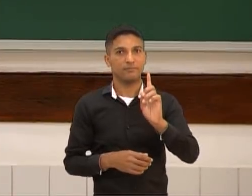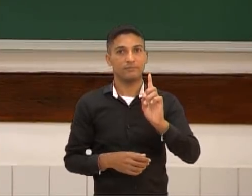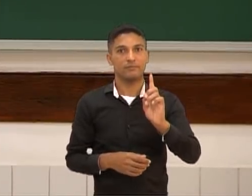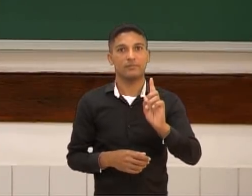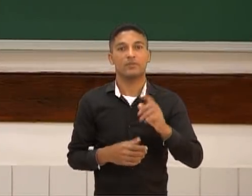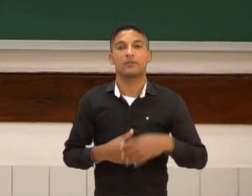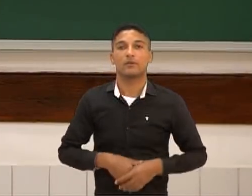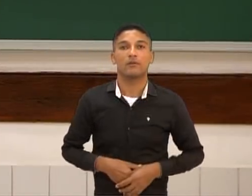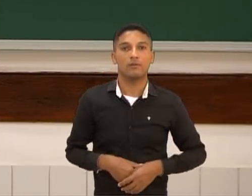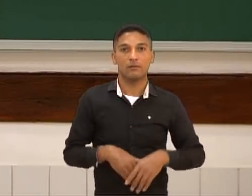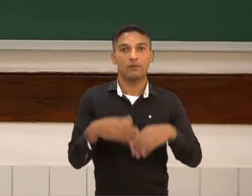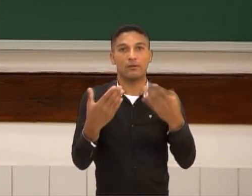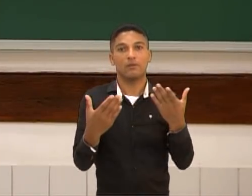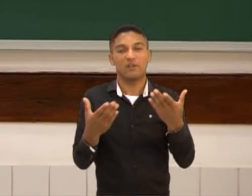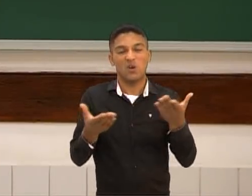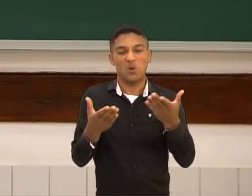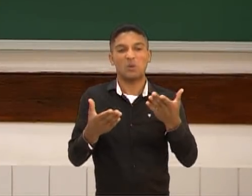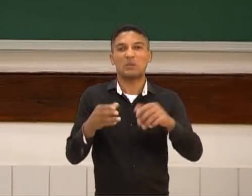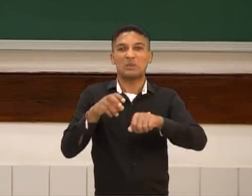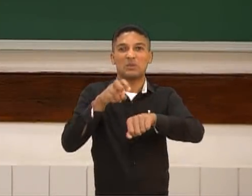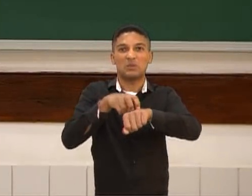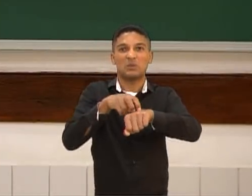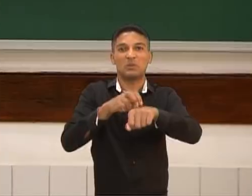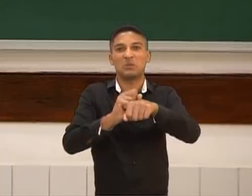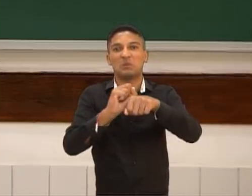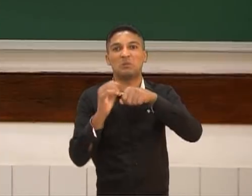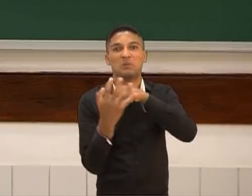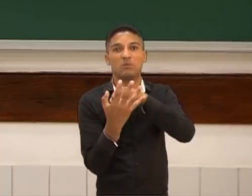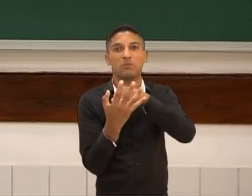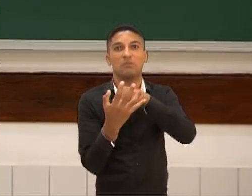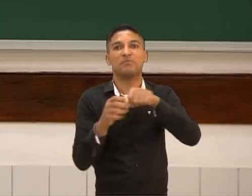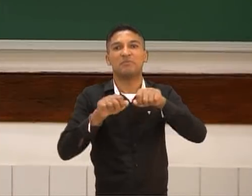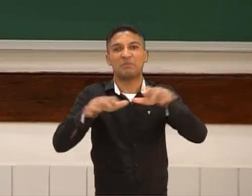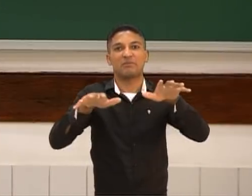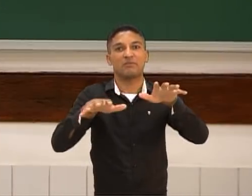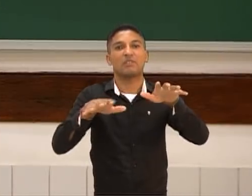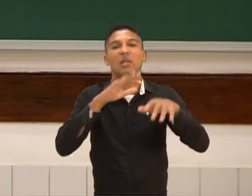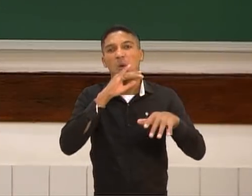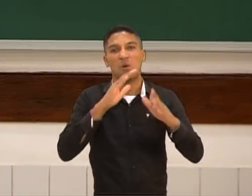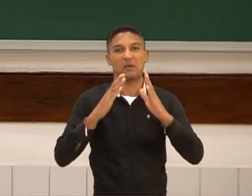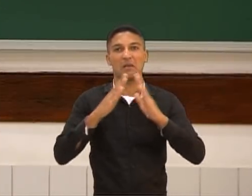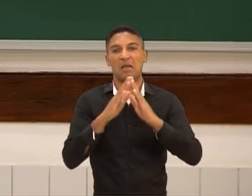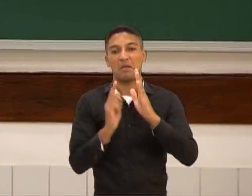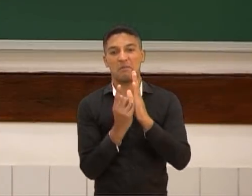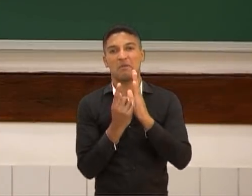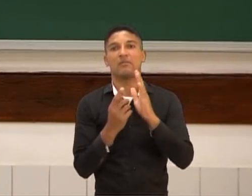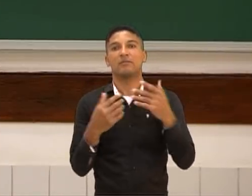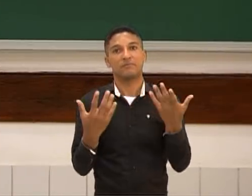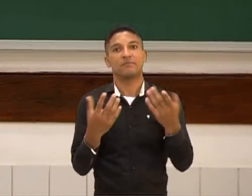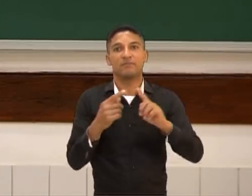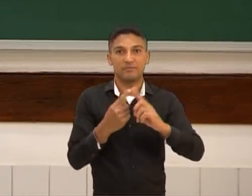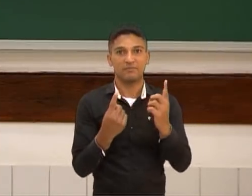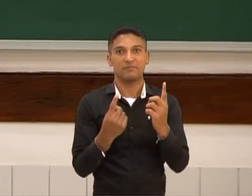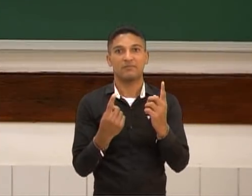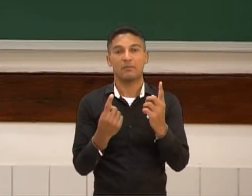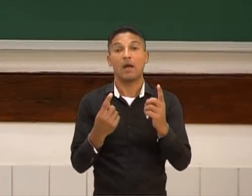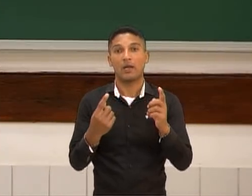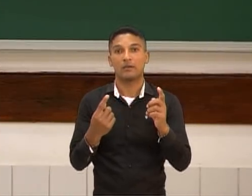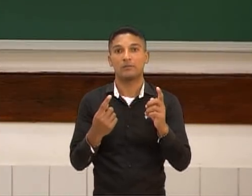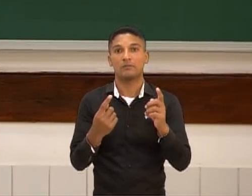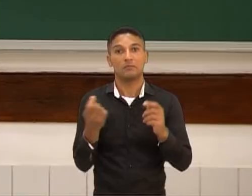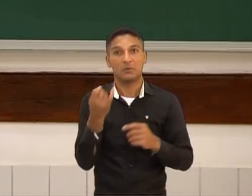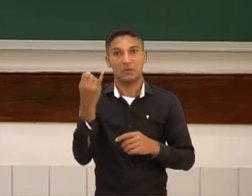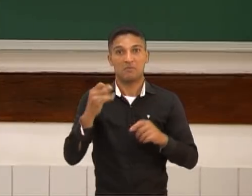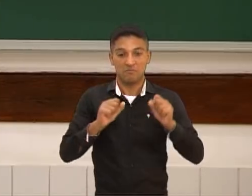extremamente delicado, pelo qual todos nós estamos passando. Também preciso de sempre estar fazendo um lembrete para os estudantes que têm acesso